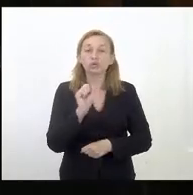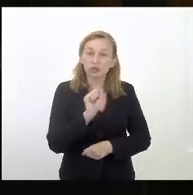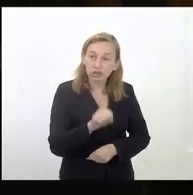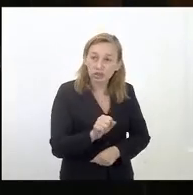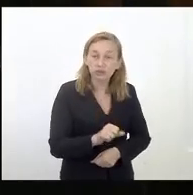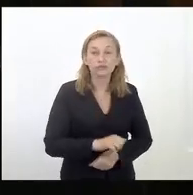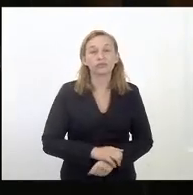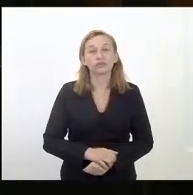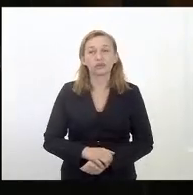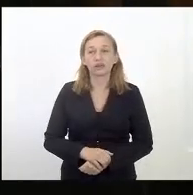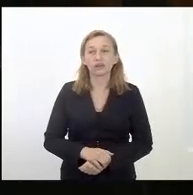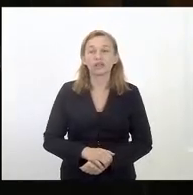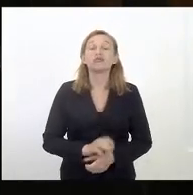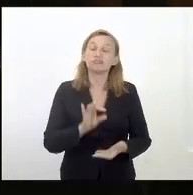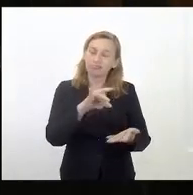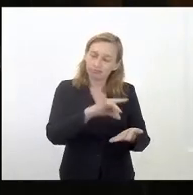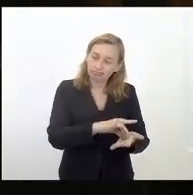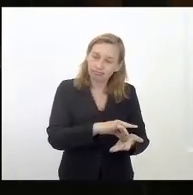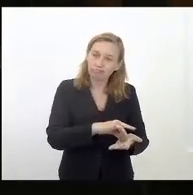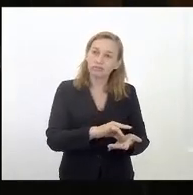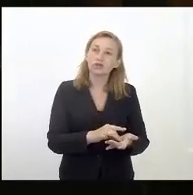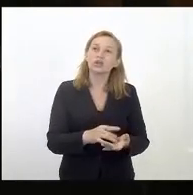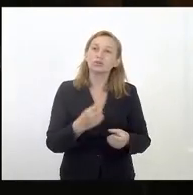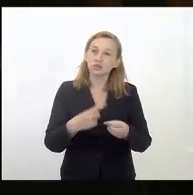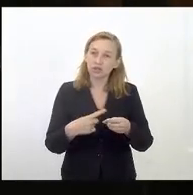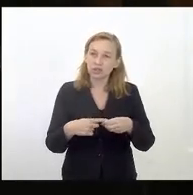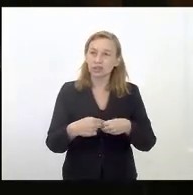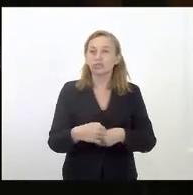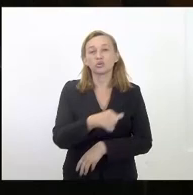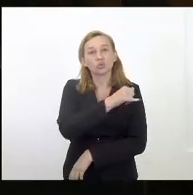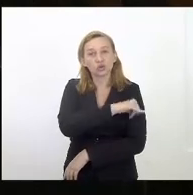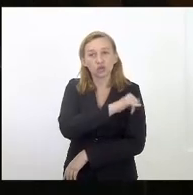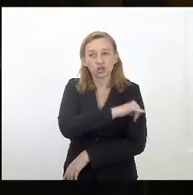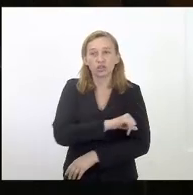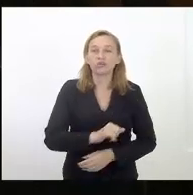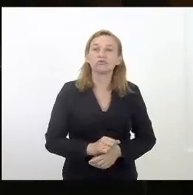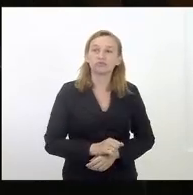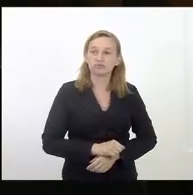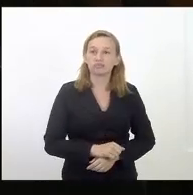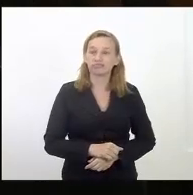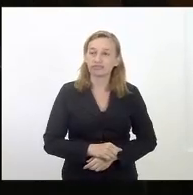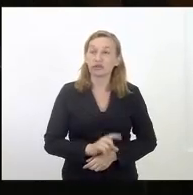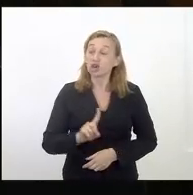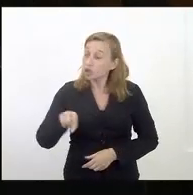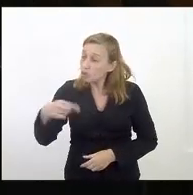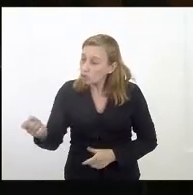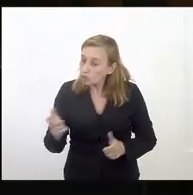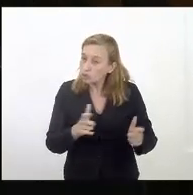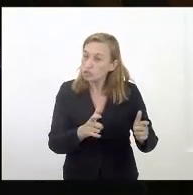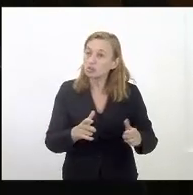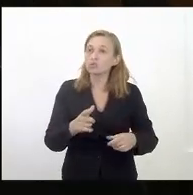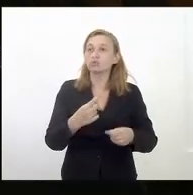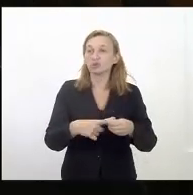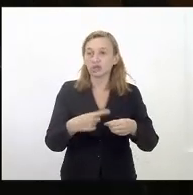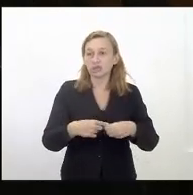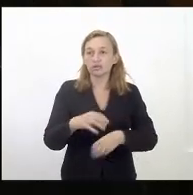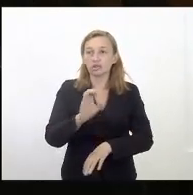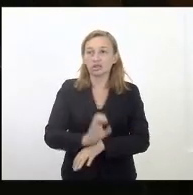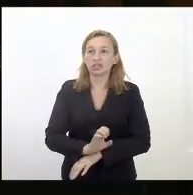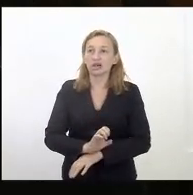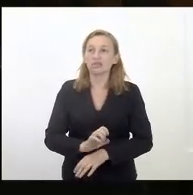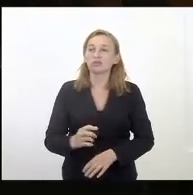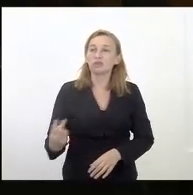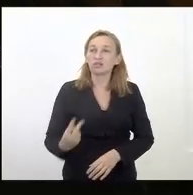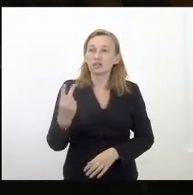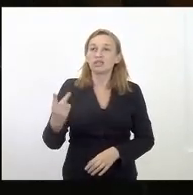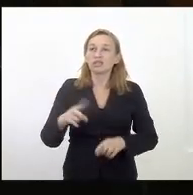e que isso se torne uma realidade no município do Rio de Janeiro e que seja replicado em outros municípios deste estado pela